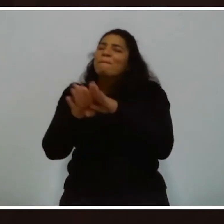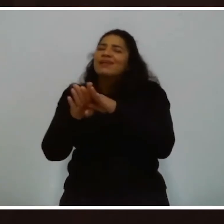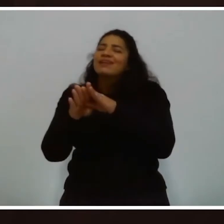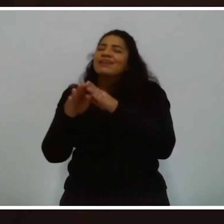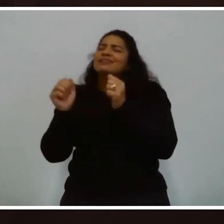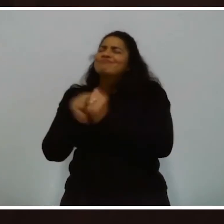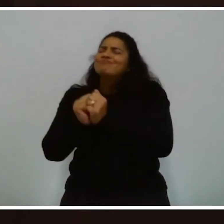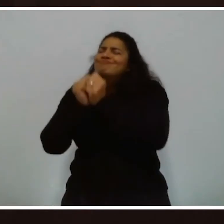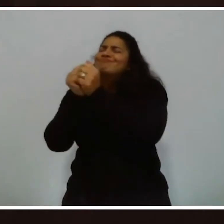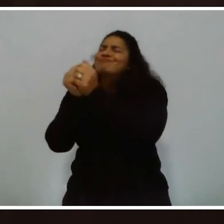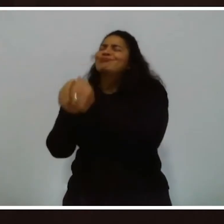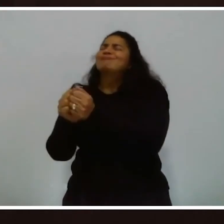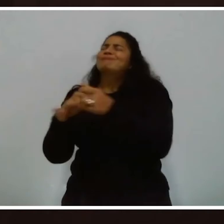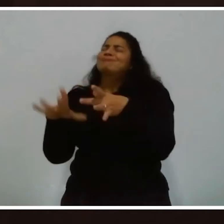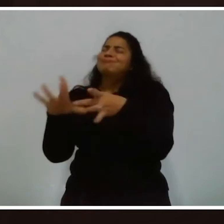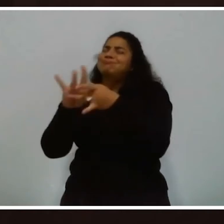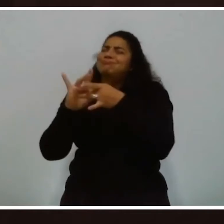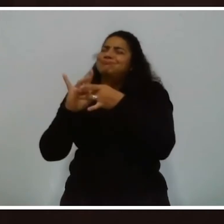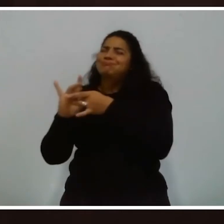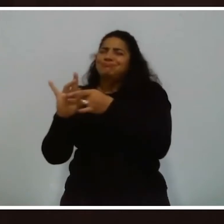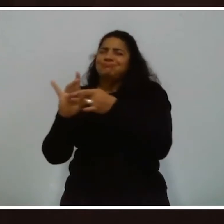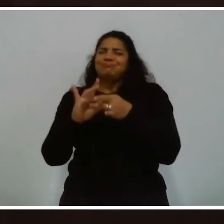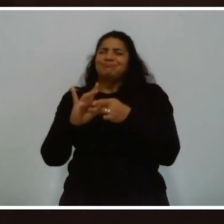Ó Senhor Jesus.